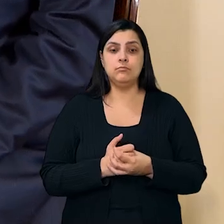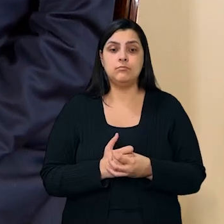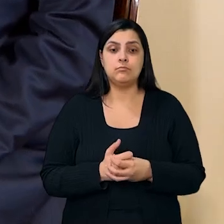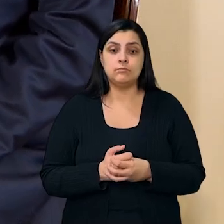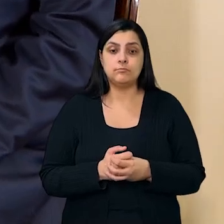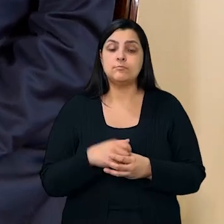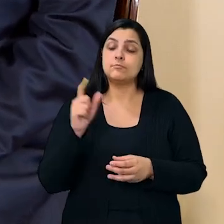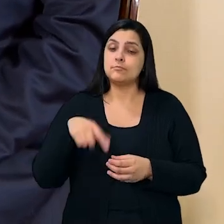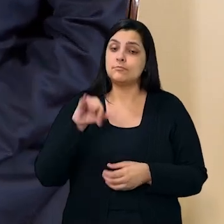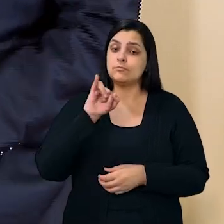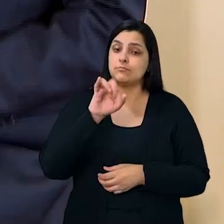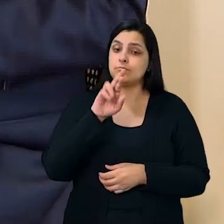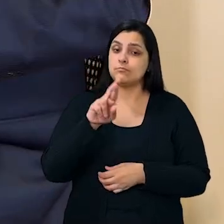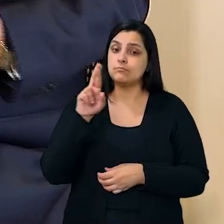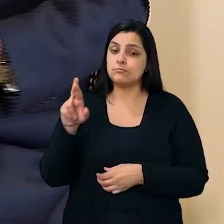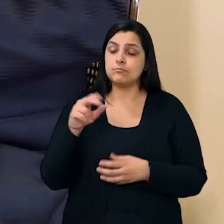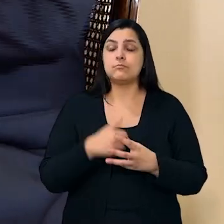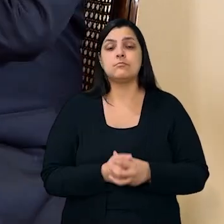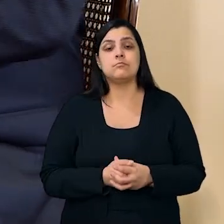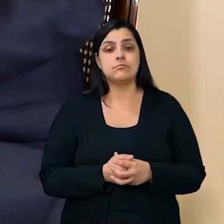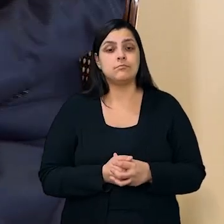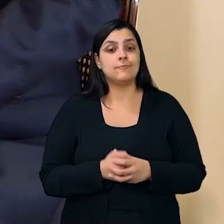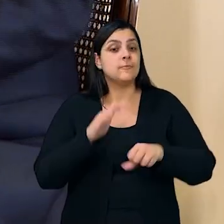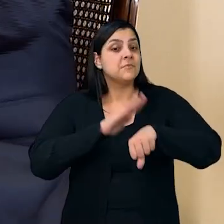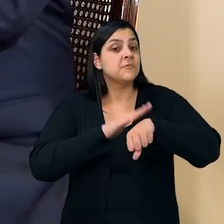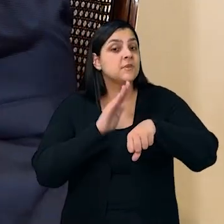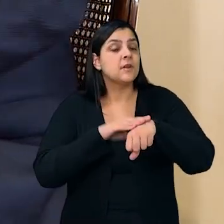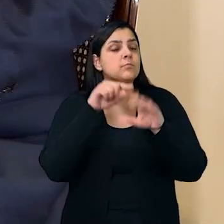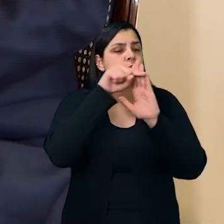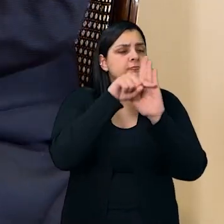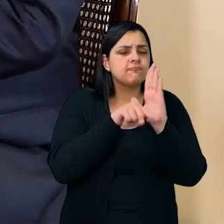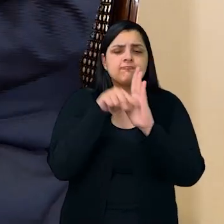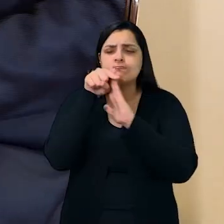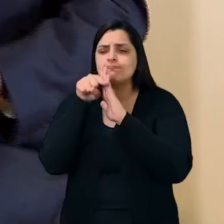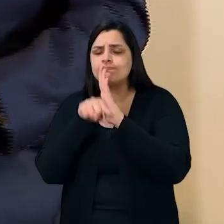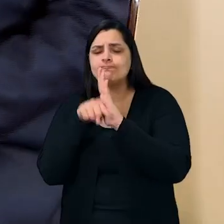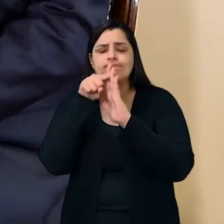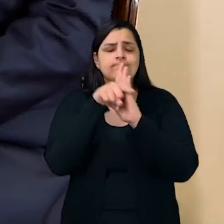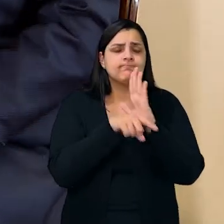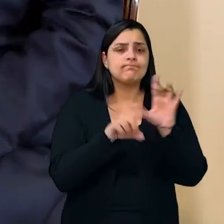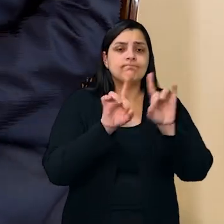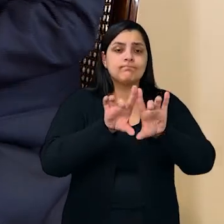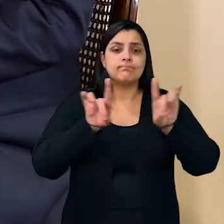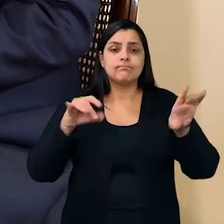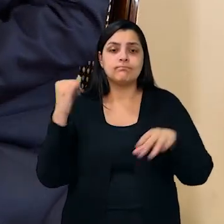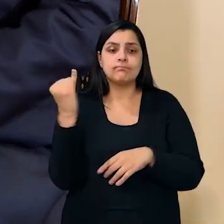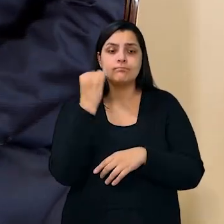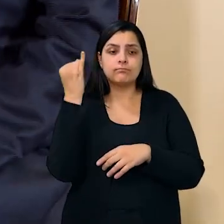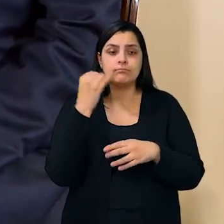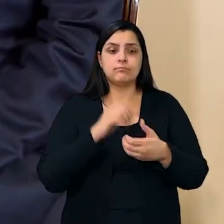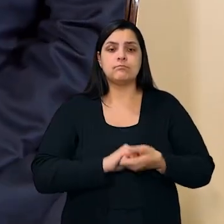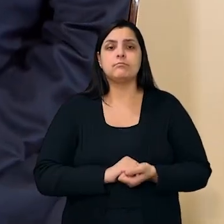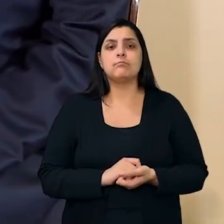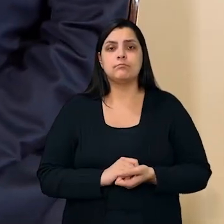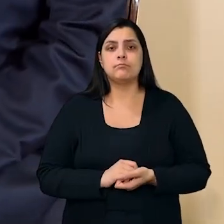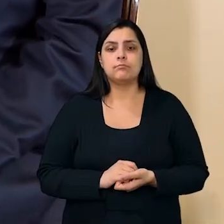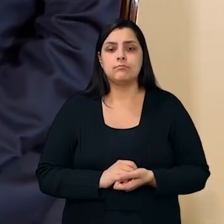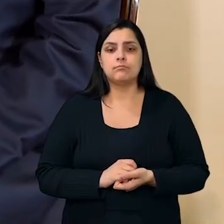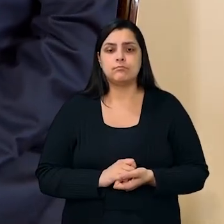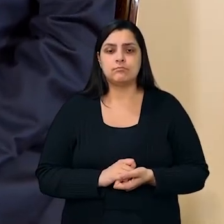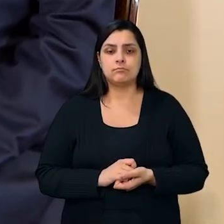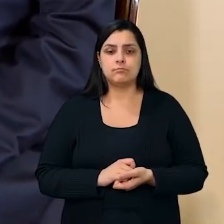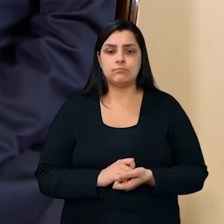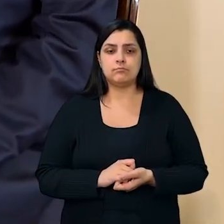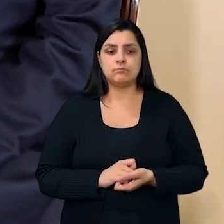de recurso repetitivo, o tempo de apreciação, que isso é importante também para que